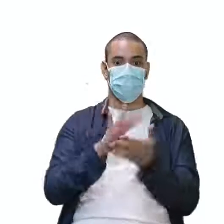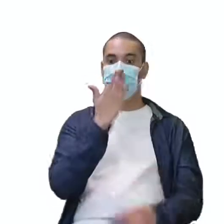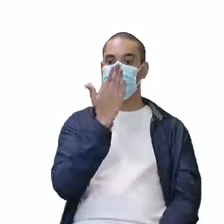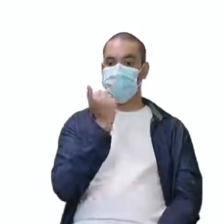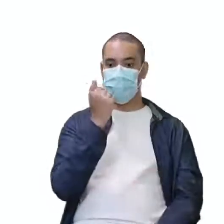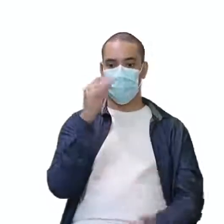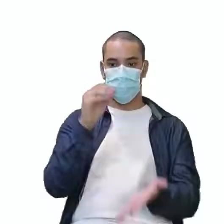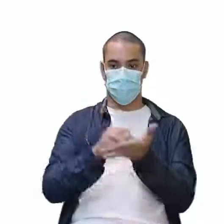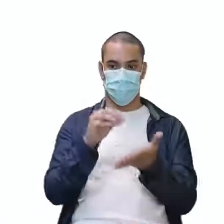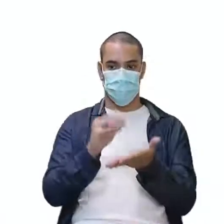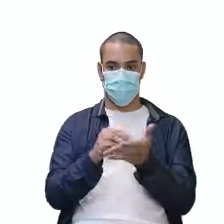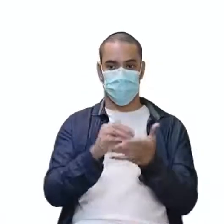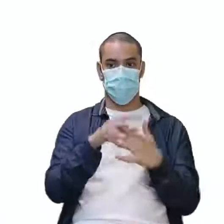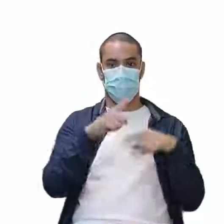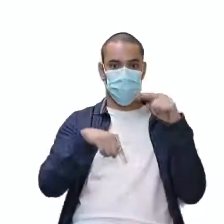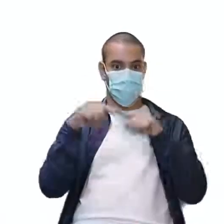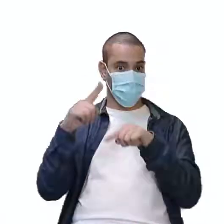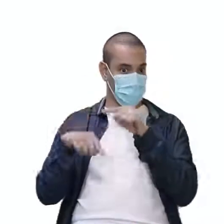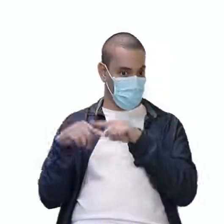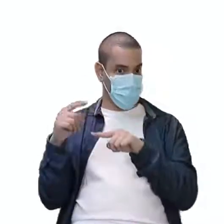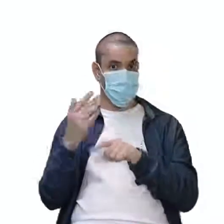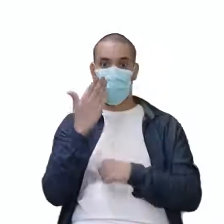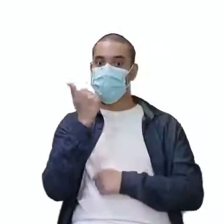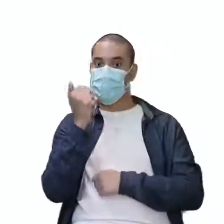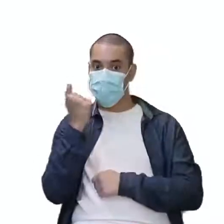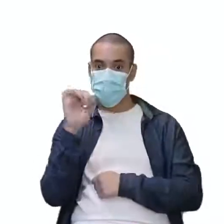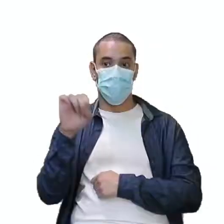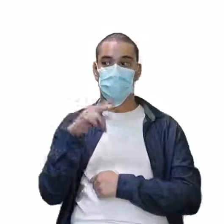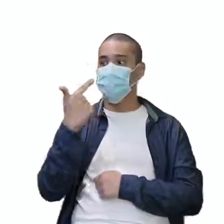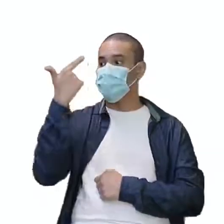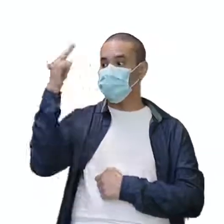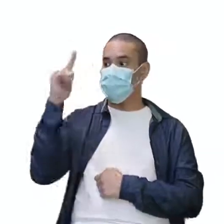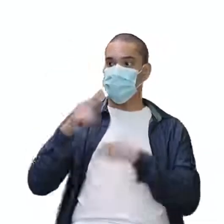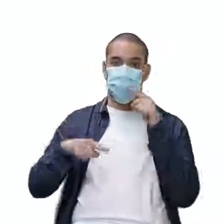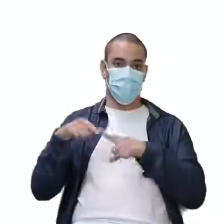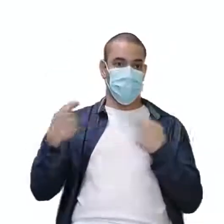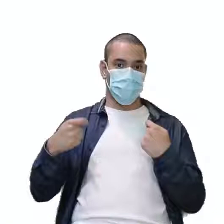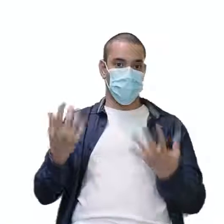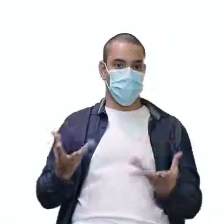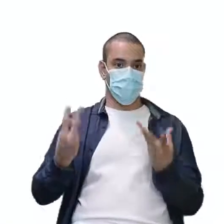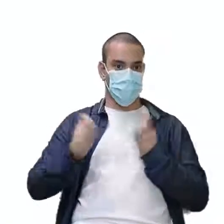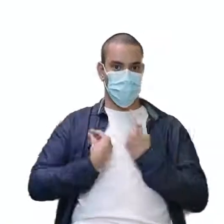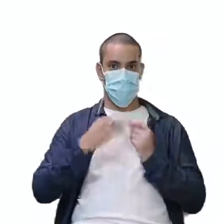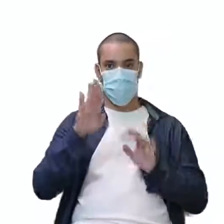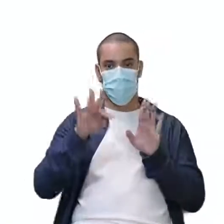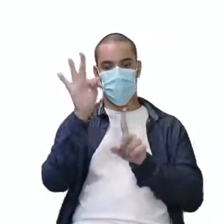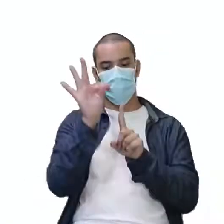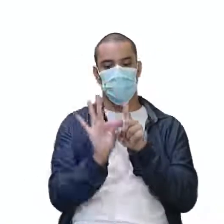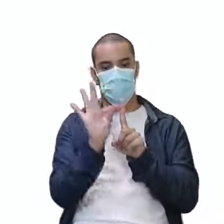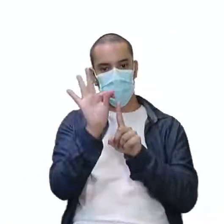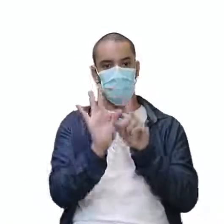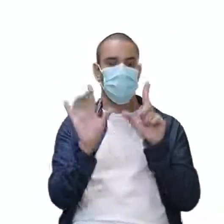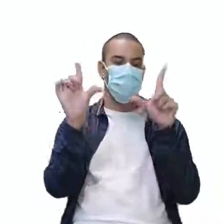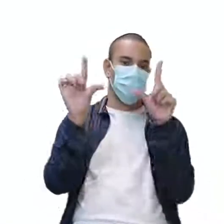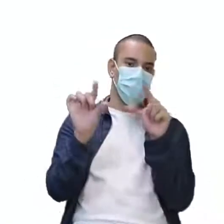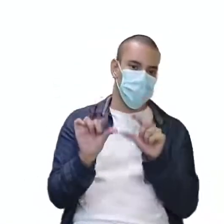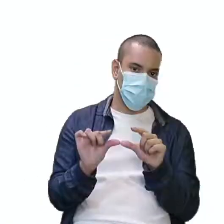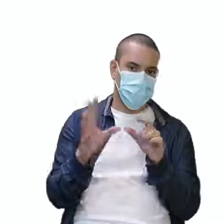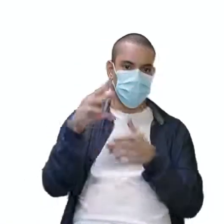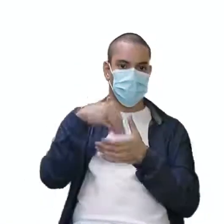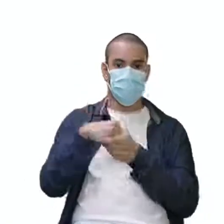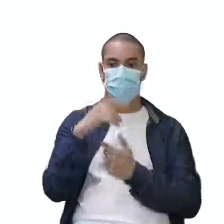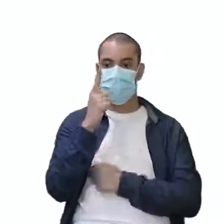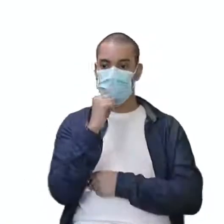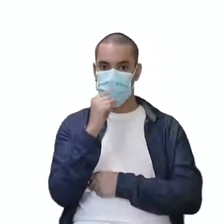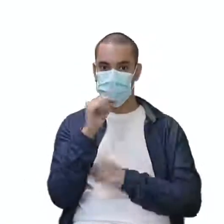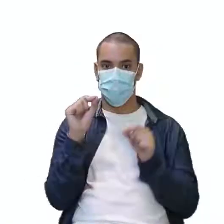falta de recurso alimentar. Pode ser o alimento, pode ser qualquer outro recurso. Um aumento da temperatura, diminuição da temperatura dentro do ambiente